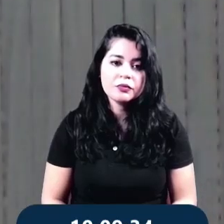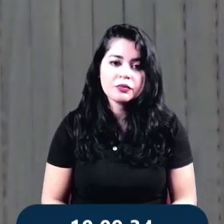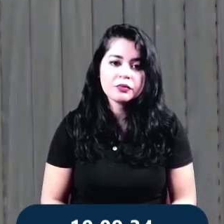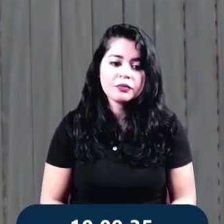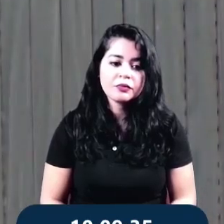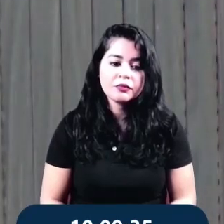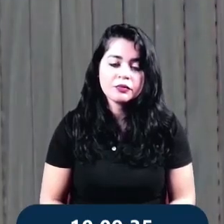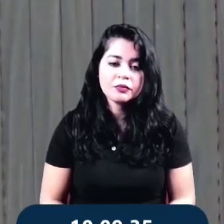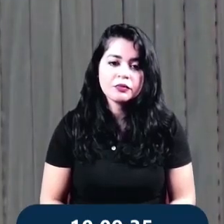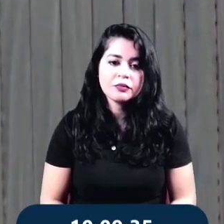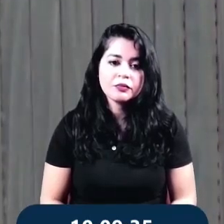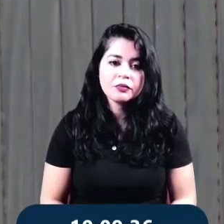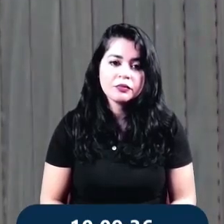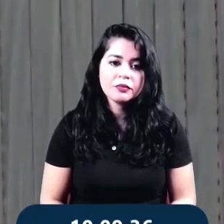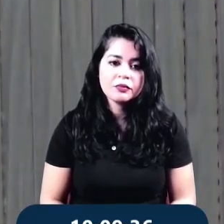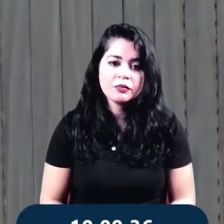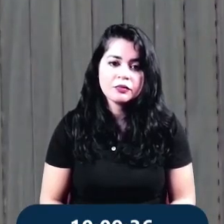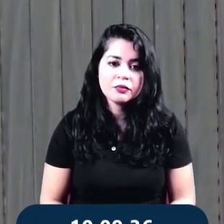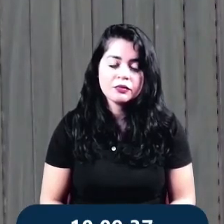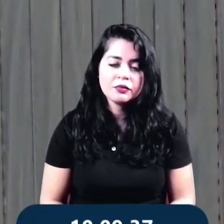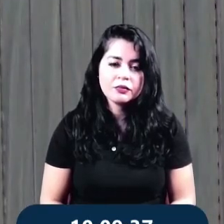Senhor presidente,